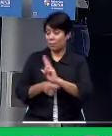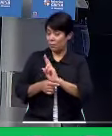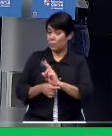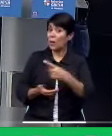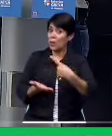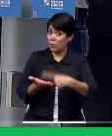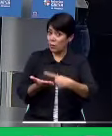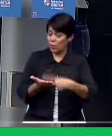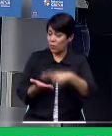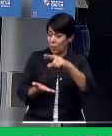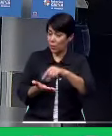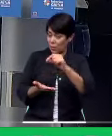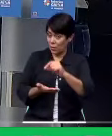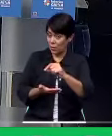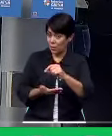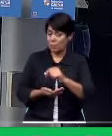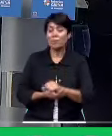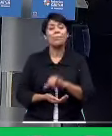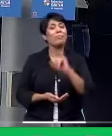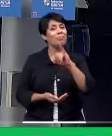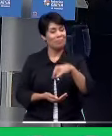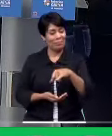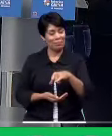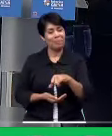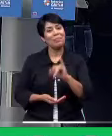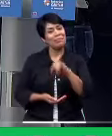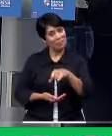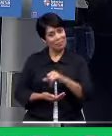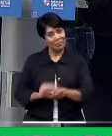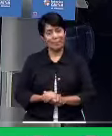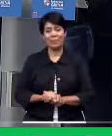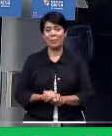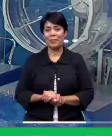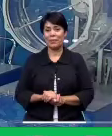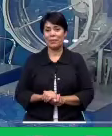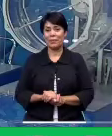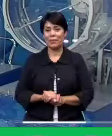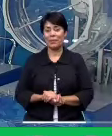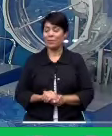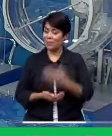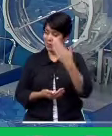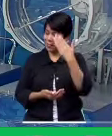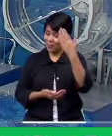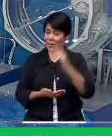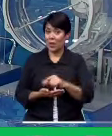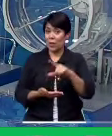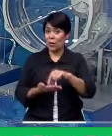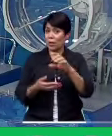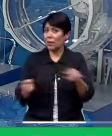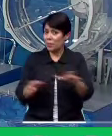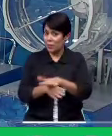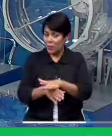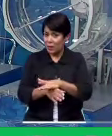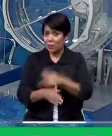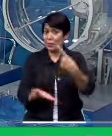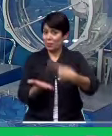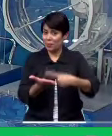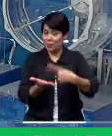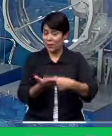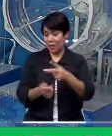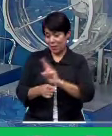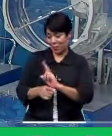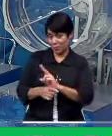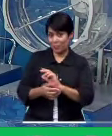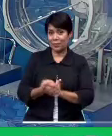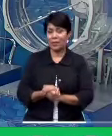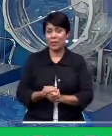auditoras confirmam as bolas sorteadas? Sim, confirmo. Sim, confirmo. Muito obrigada, sorteio realizado e validado pelas